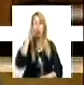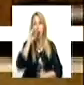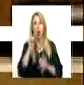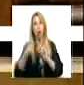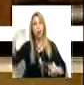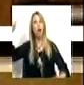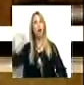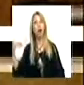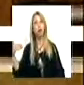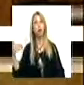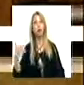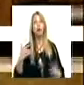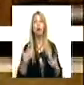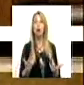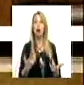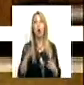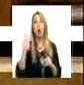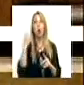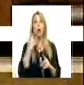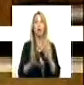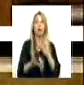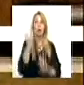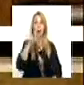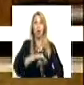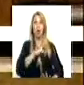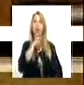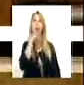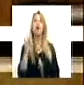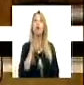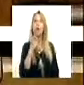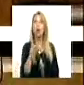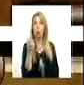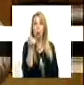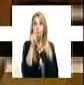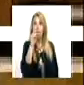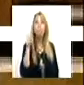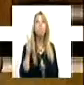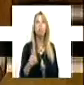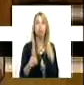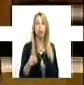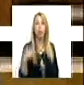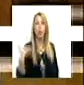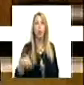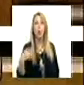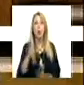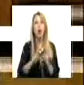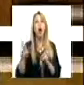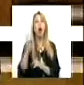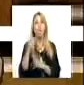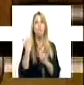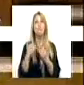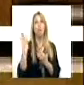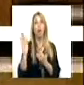disso, numa altura em que retiravam rendimentos às famílias e em que o preço do petróleo era bem mais elevado. E